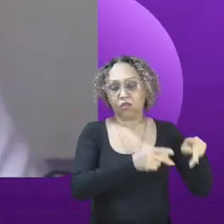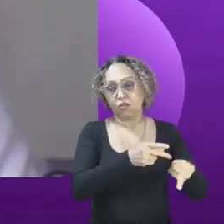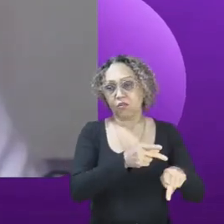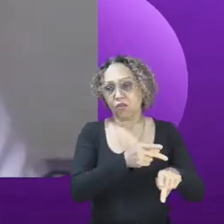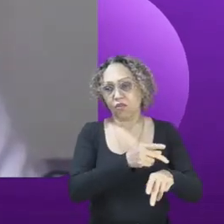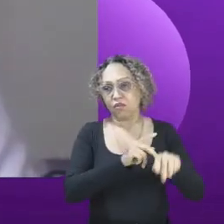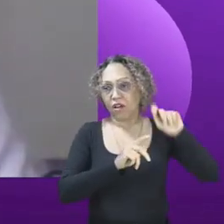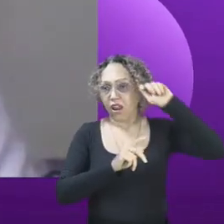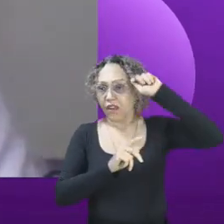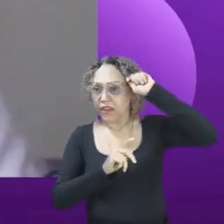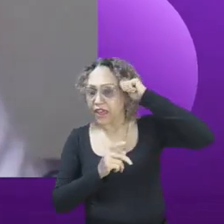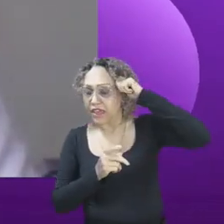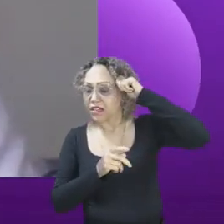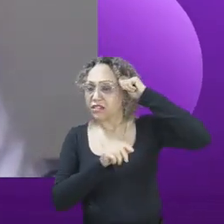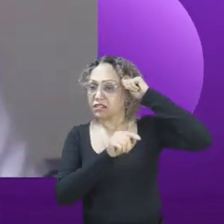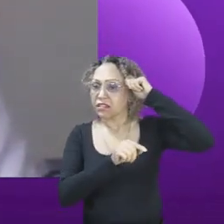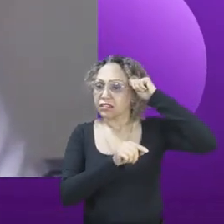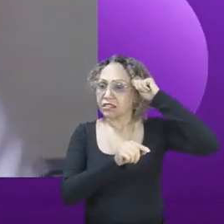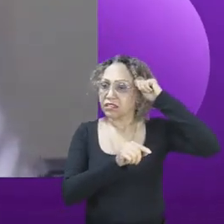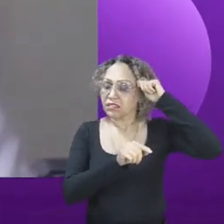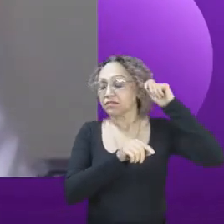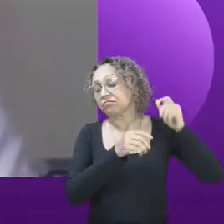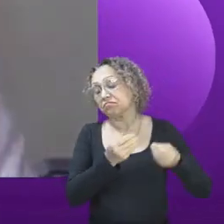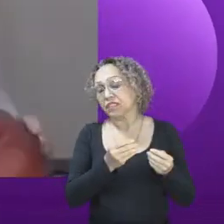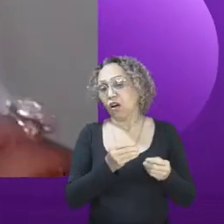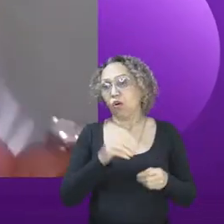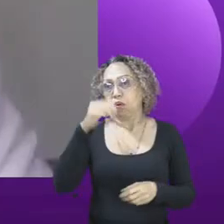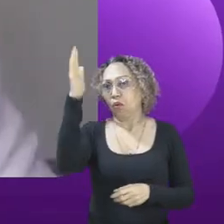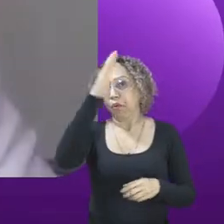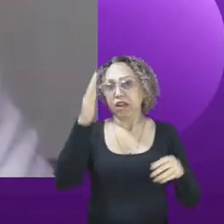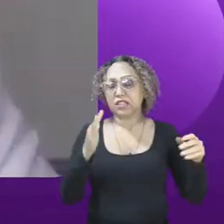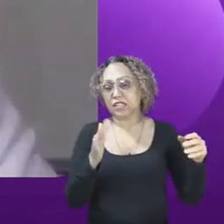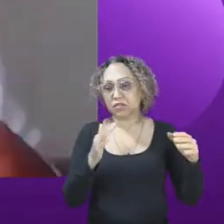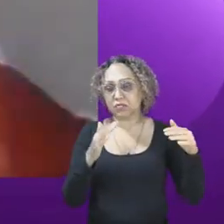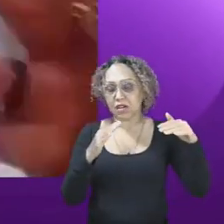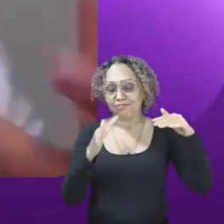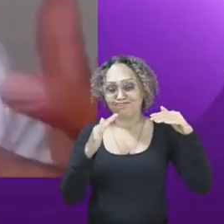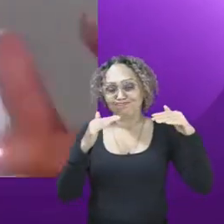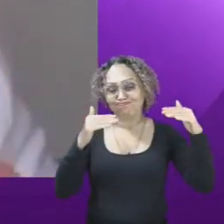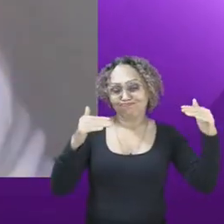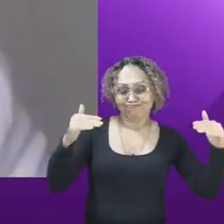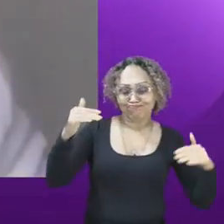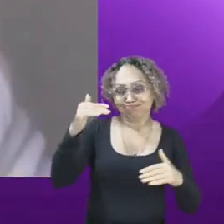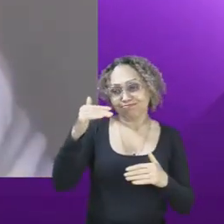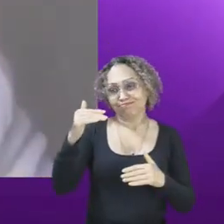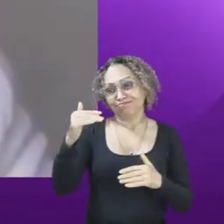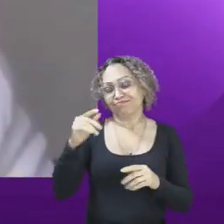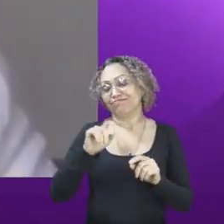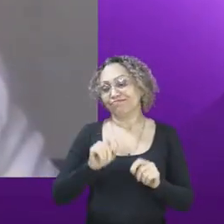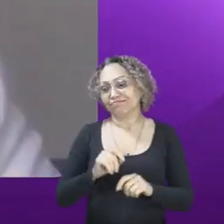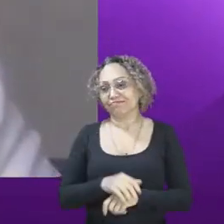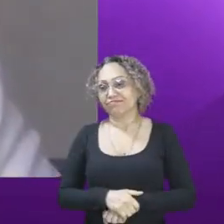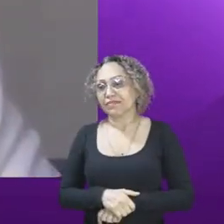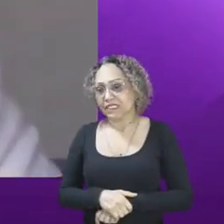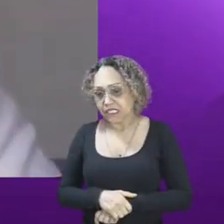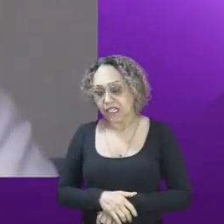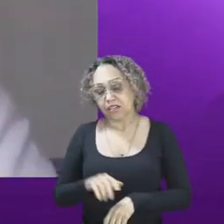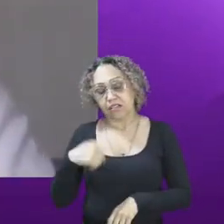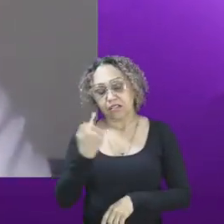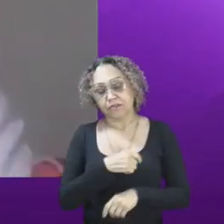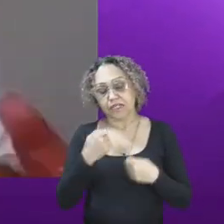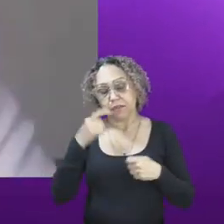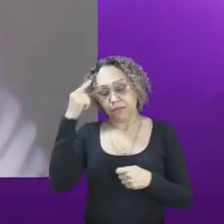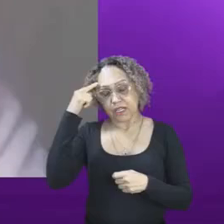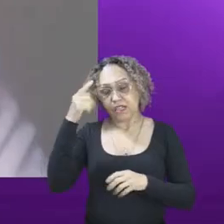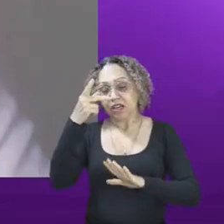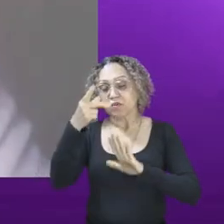numa situação de miserabilidade mesmo. Assim. Então, a gente precisa pensar que projeto de país que a gente quer.